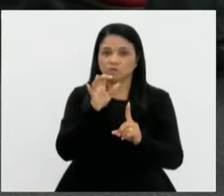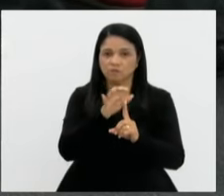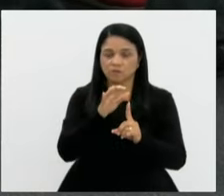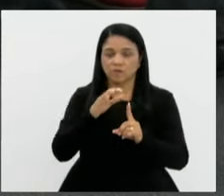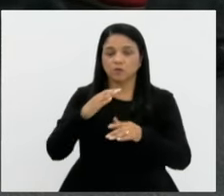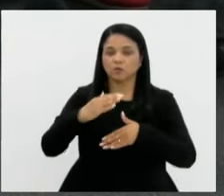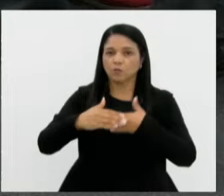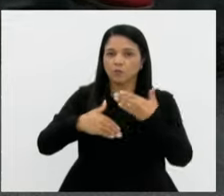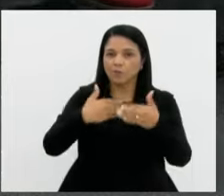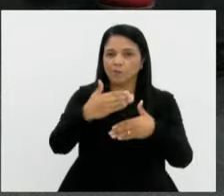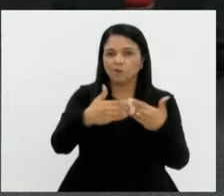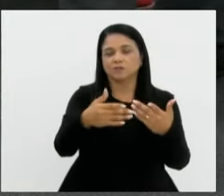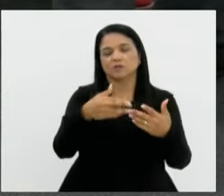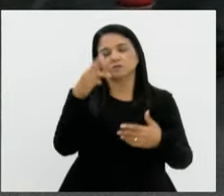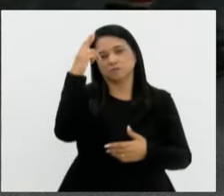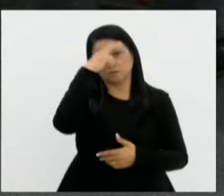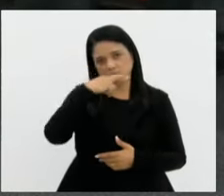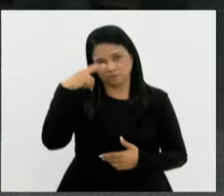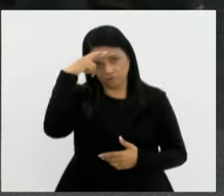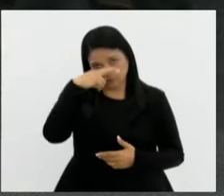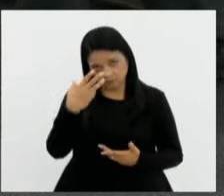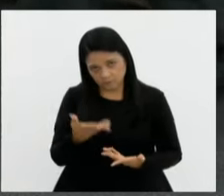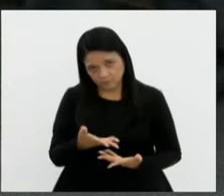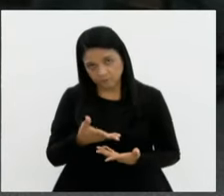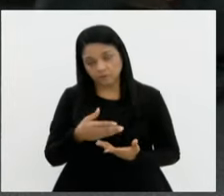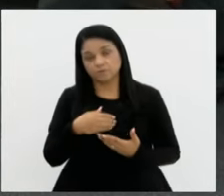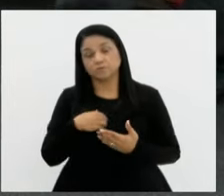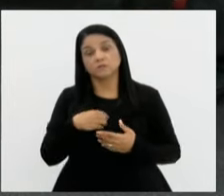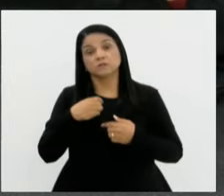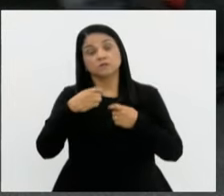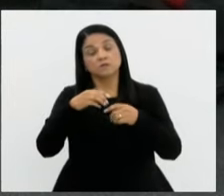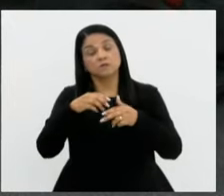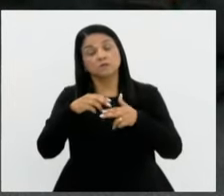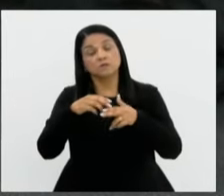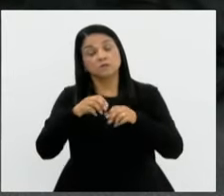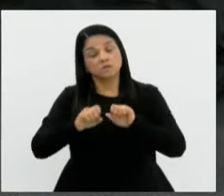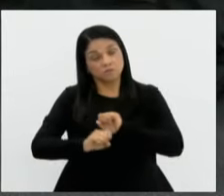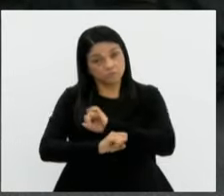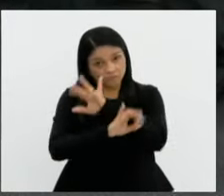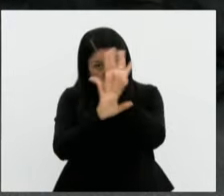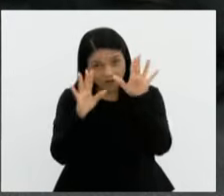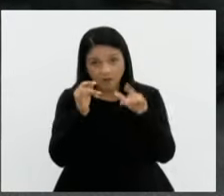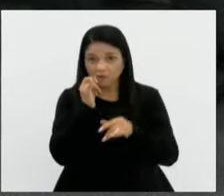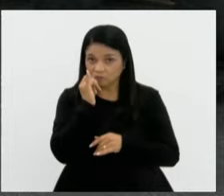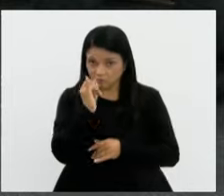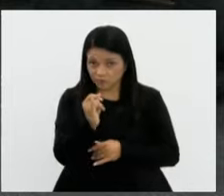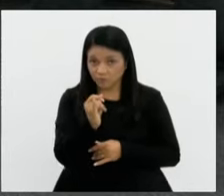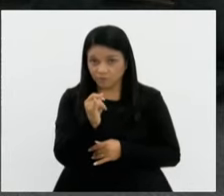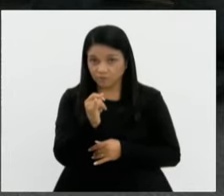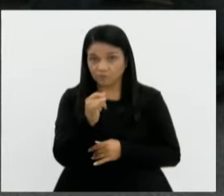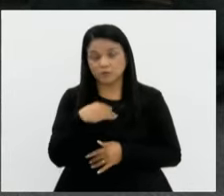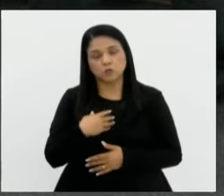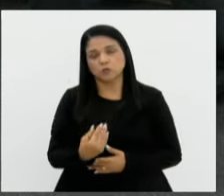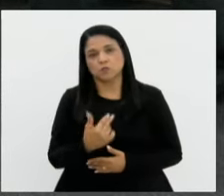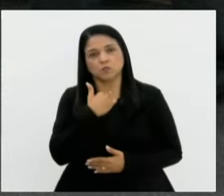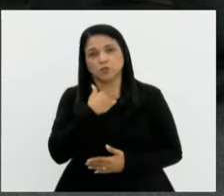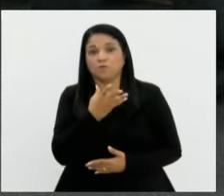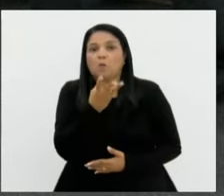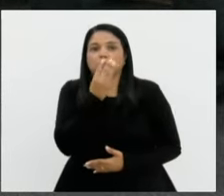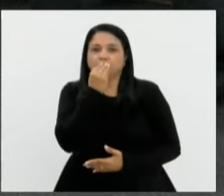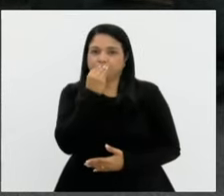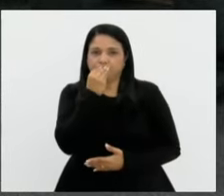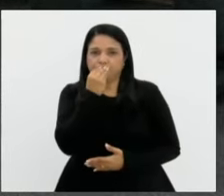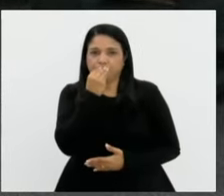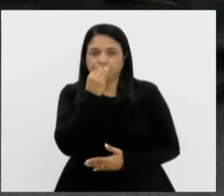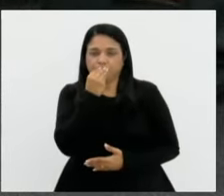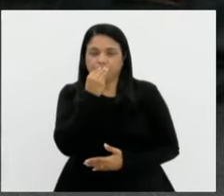na devida investigação. Espero ter sido claro, mas não poderia me calar,